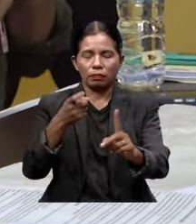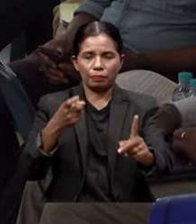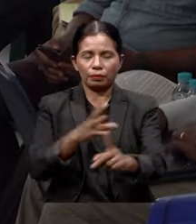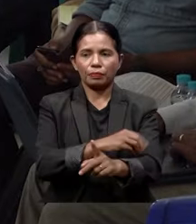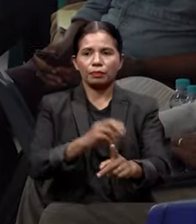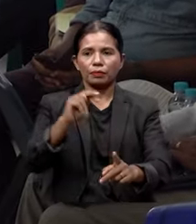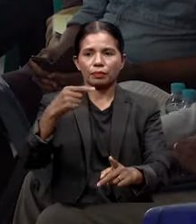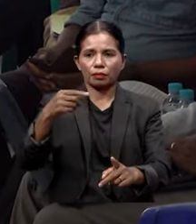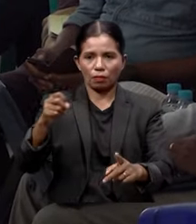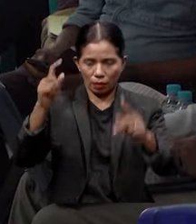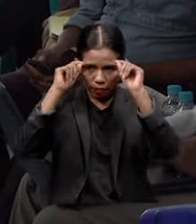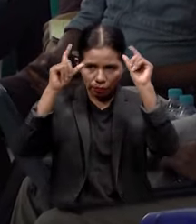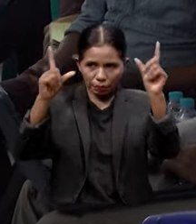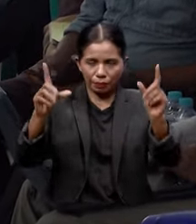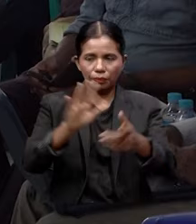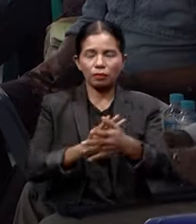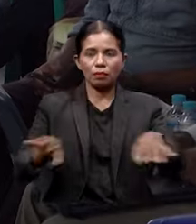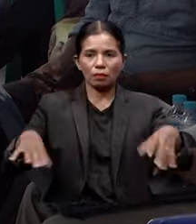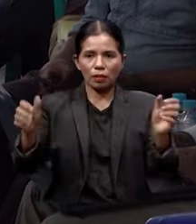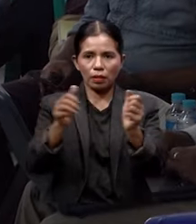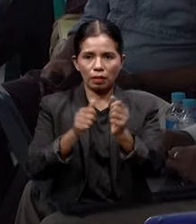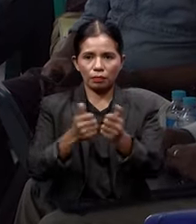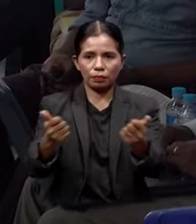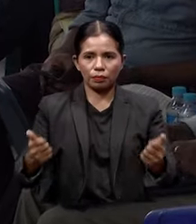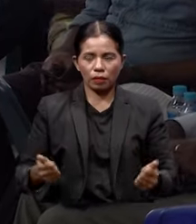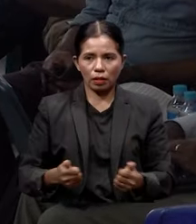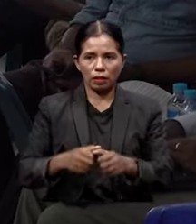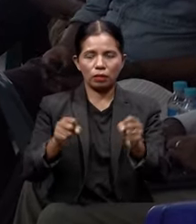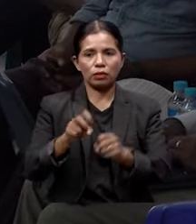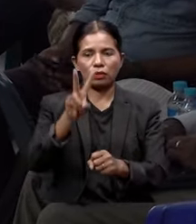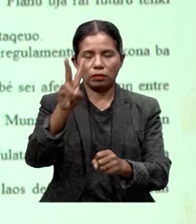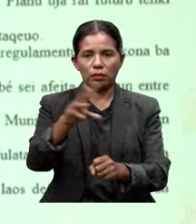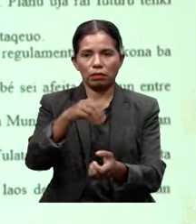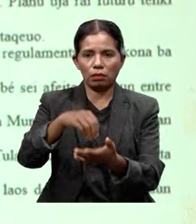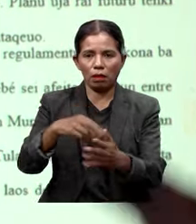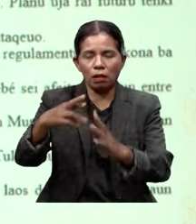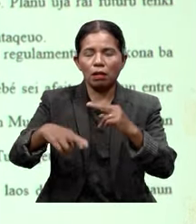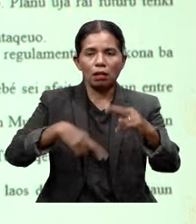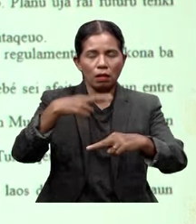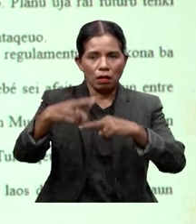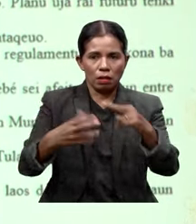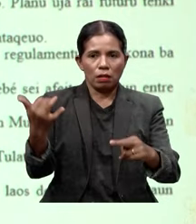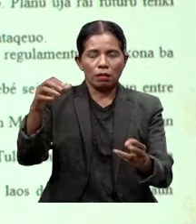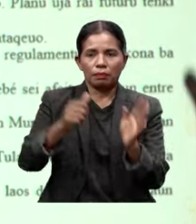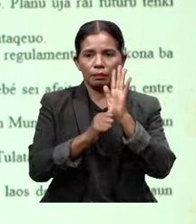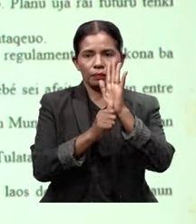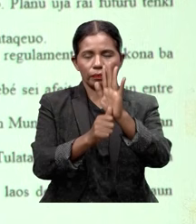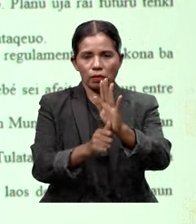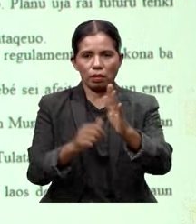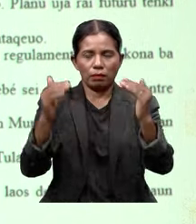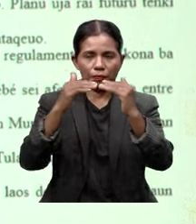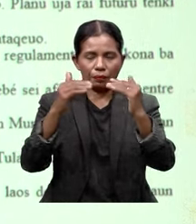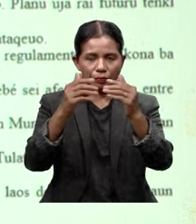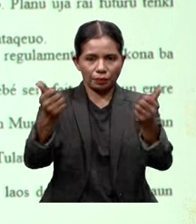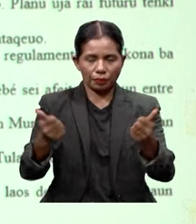NZO Rebia Timor-Leste, nebe serviço ramuto com a autoridade Sucurua, onde cria regulamento Sira, nebe apresenta para a Assembleia